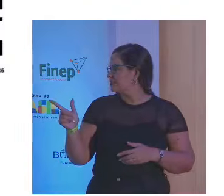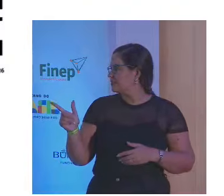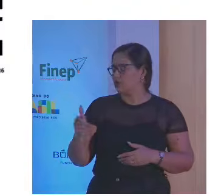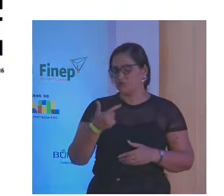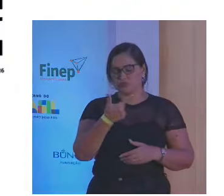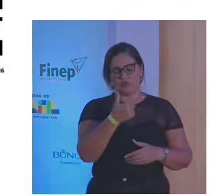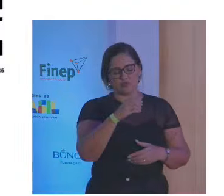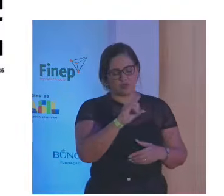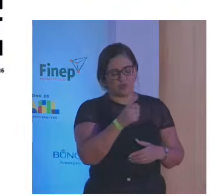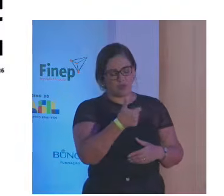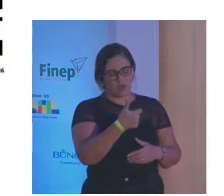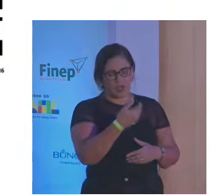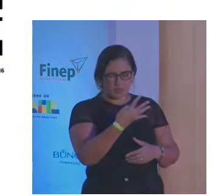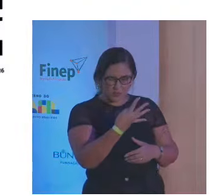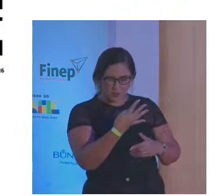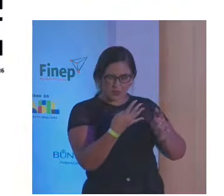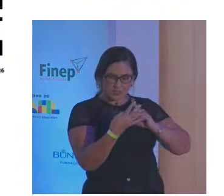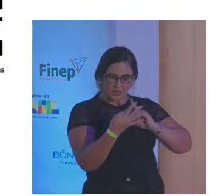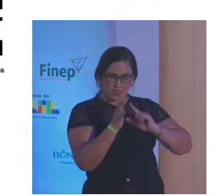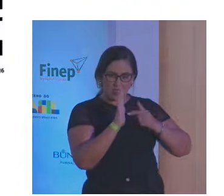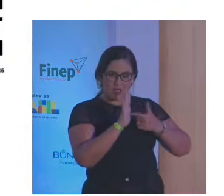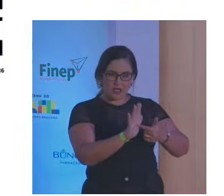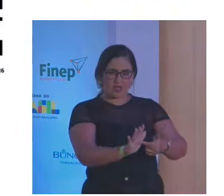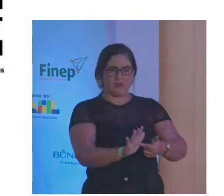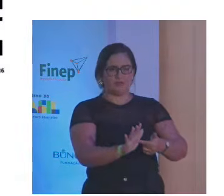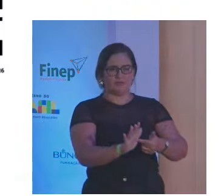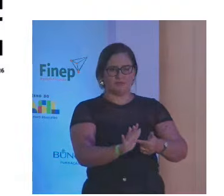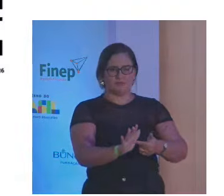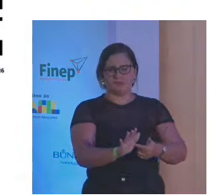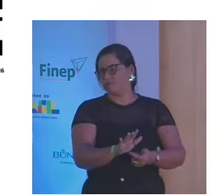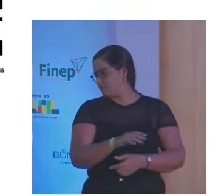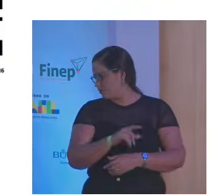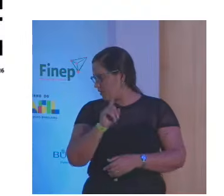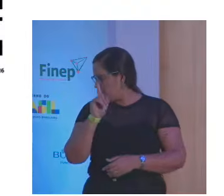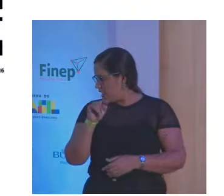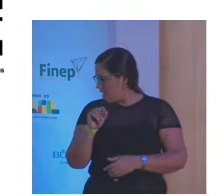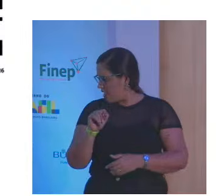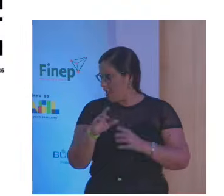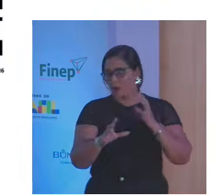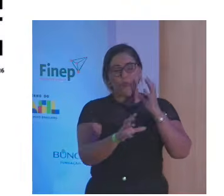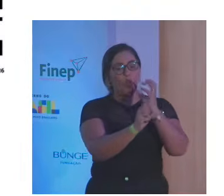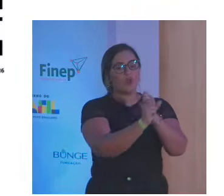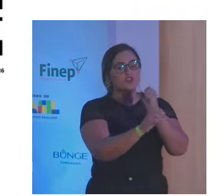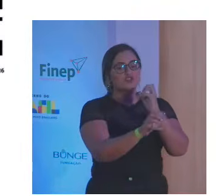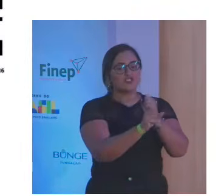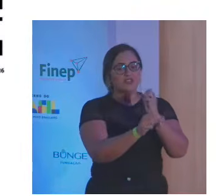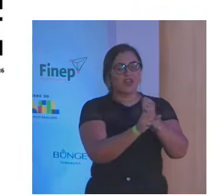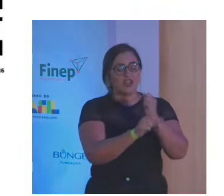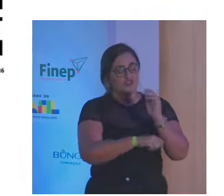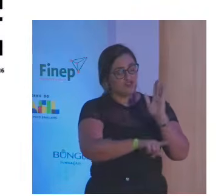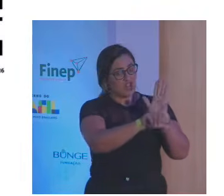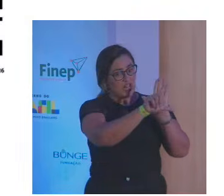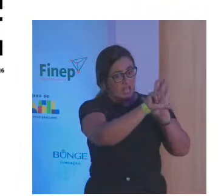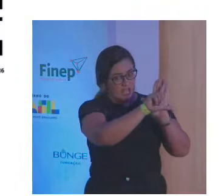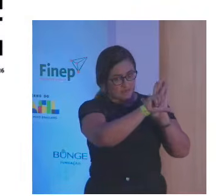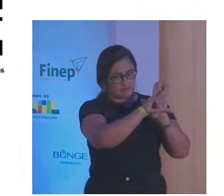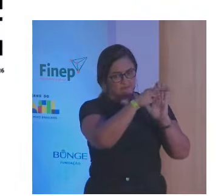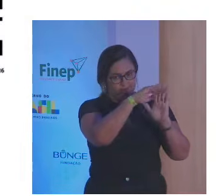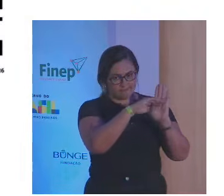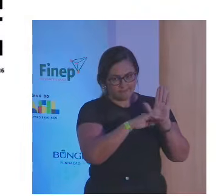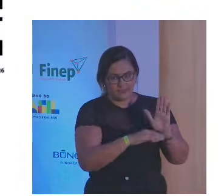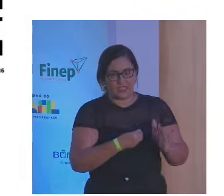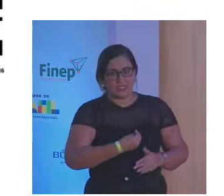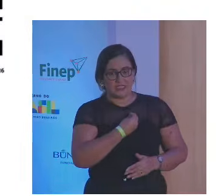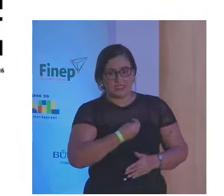de 2014, ele traz o que eles chamam de um horrendograma. Isso aqui é a quantidade de legislações